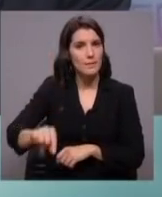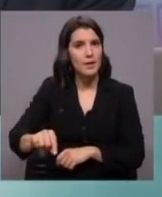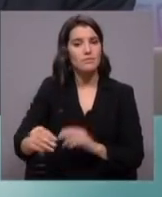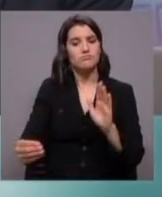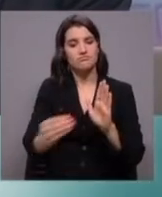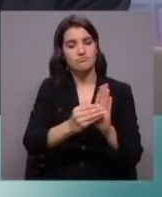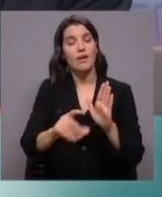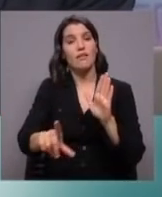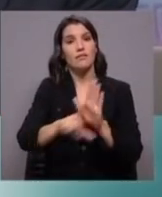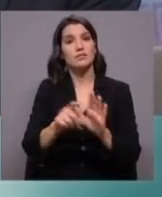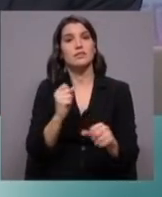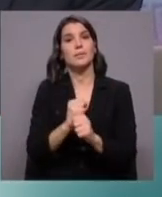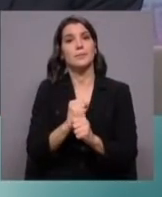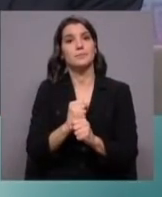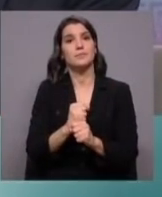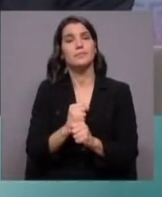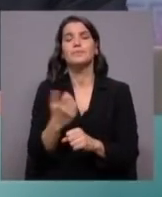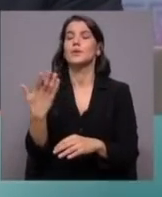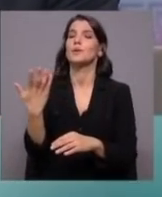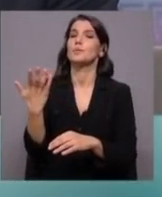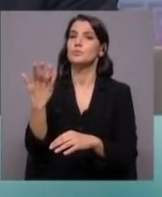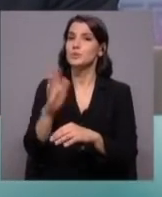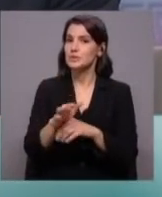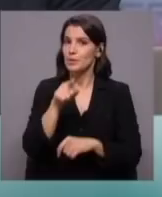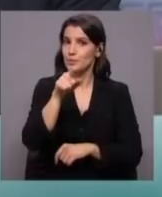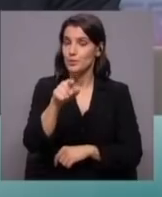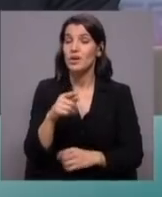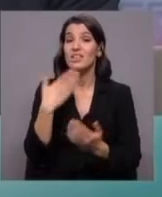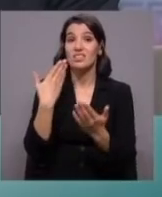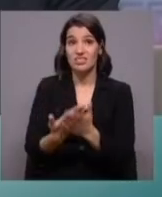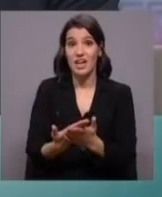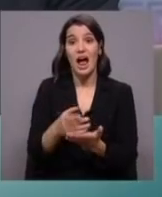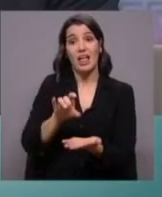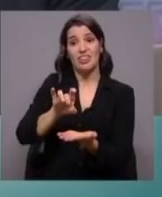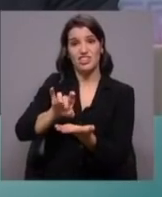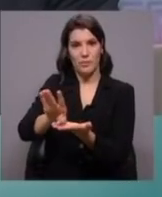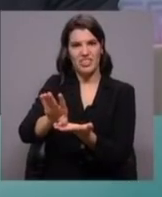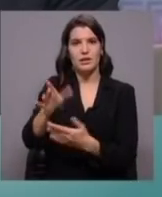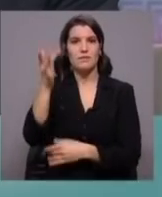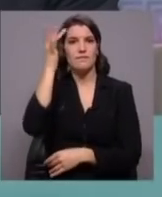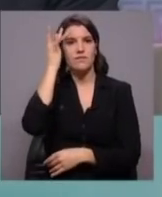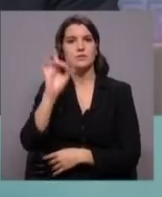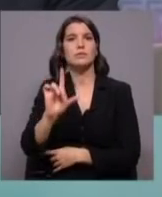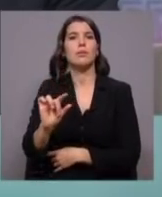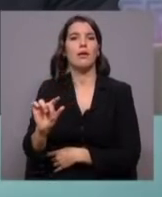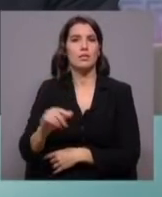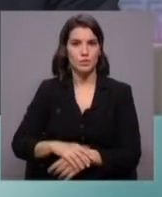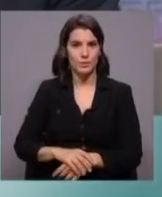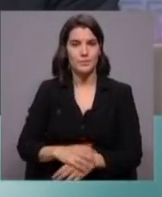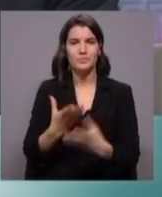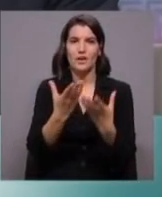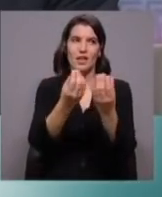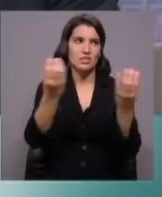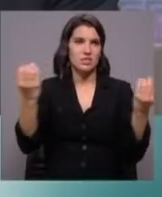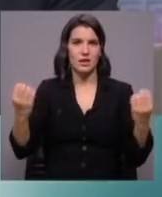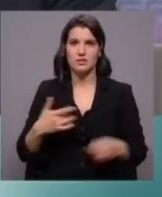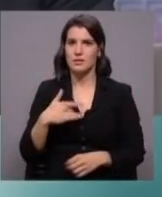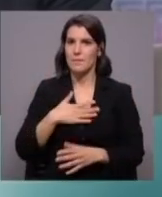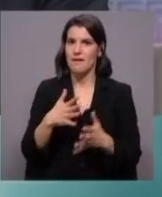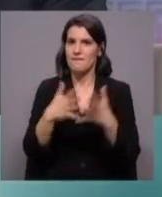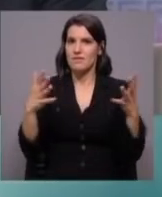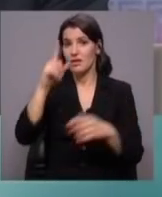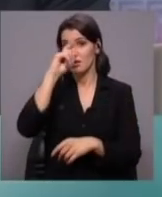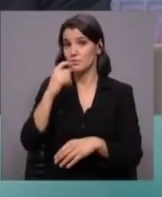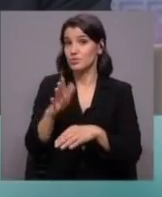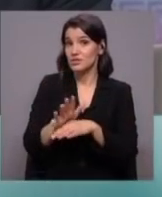legislação do trabalho. Quais? Quando, por exemplo, fez com que despedir fosse fácil e barato. E há tantas grandes empresas, lembro-me, por